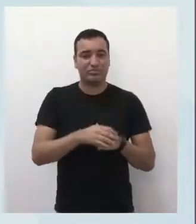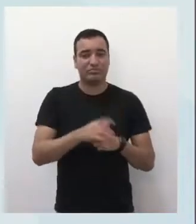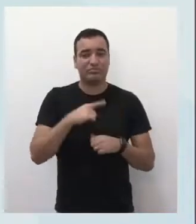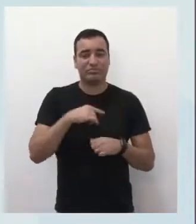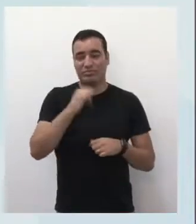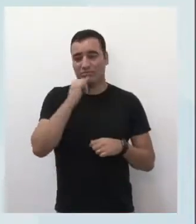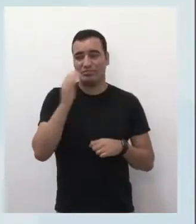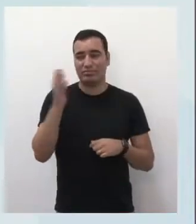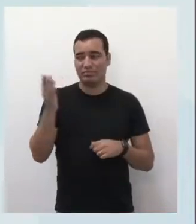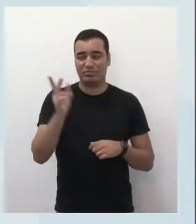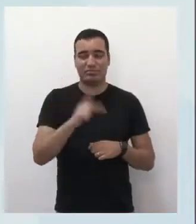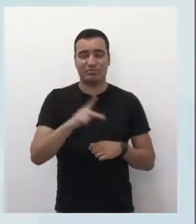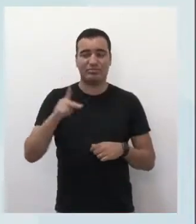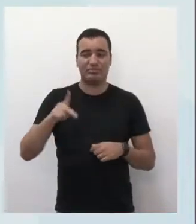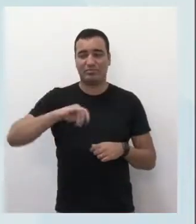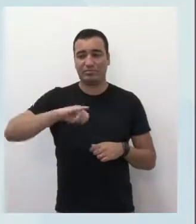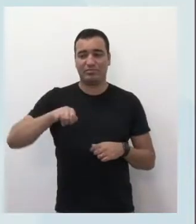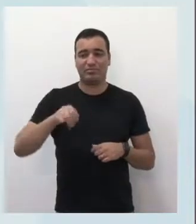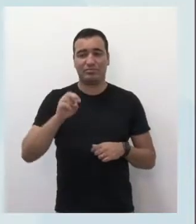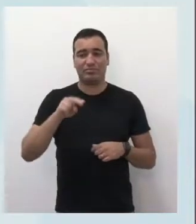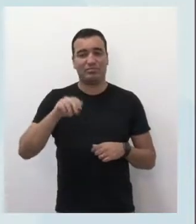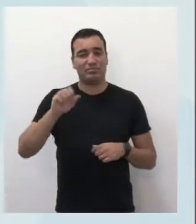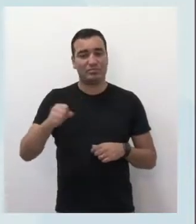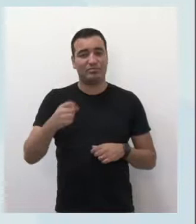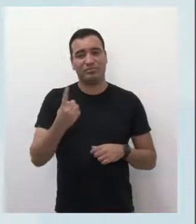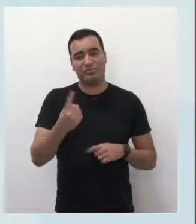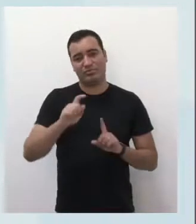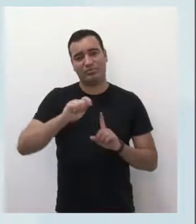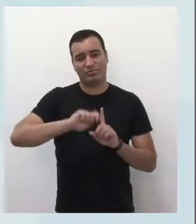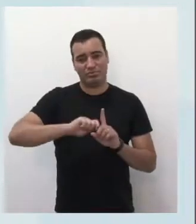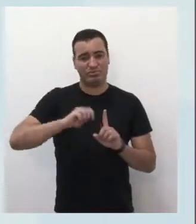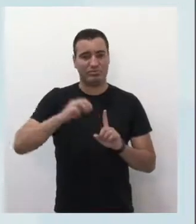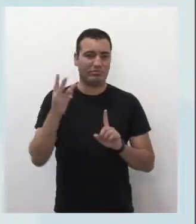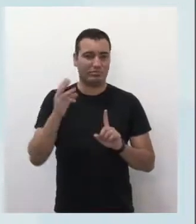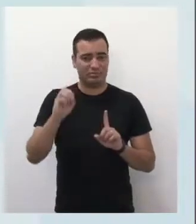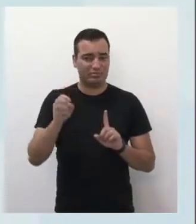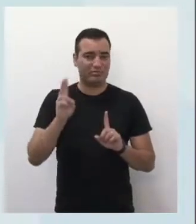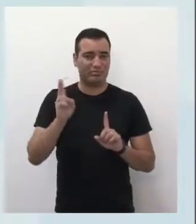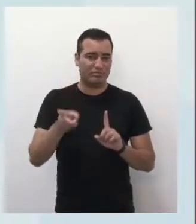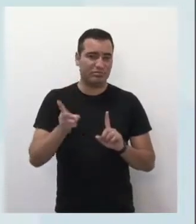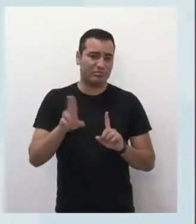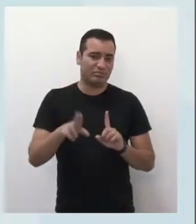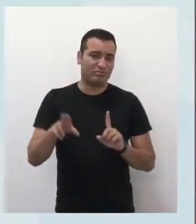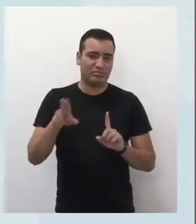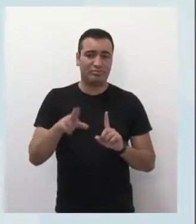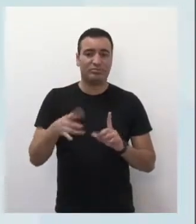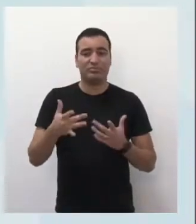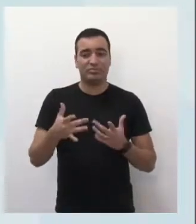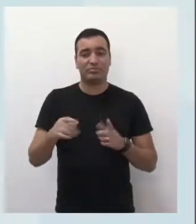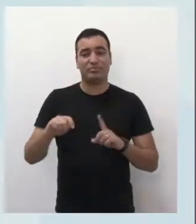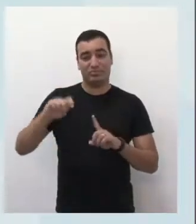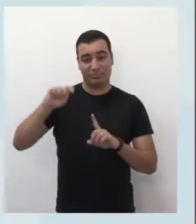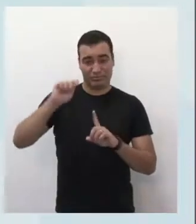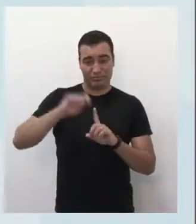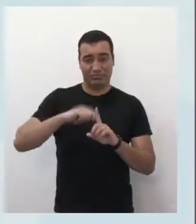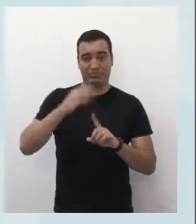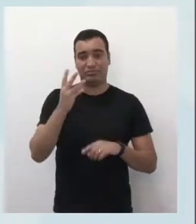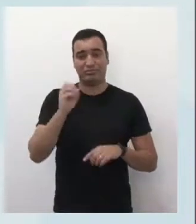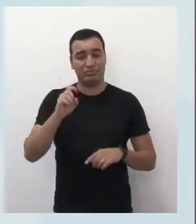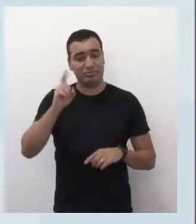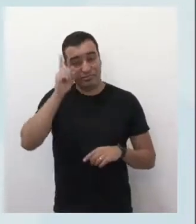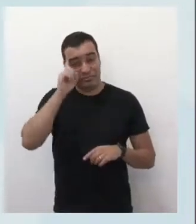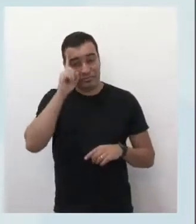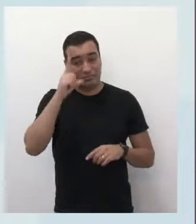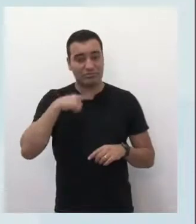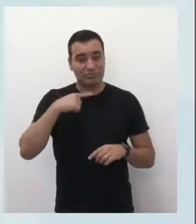exemplo do professor Jonas, que considera sempre um mês com 30 dias, né, Joel? Sim. Um mês tem 30 dias. Se você tem